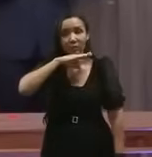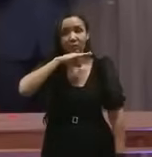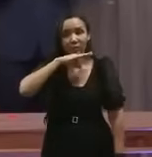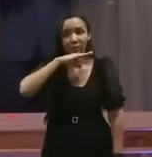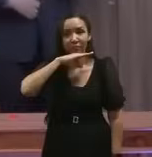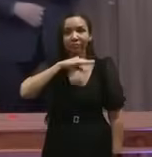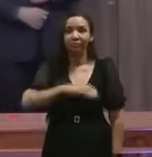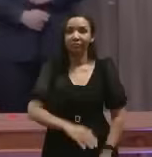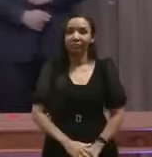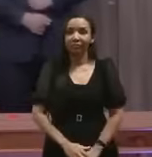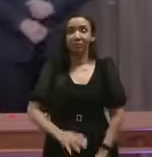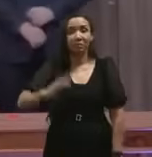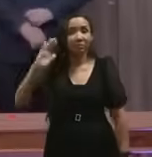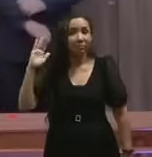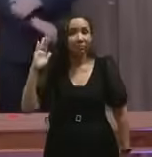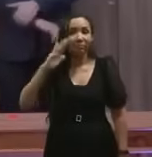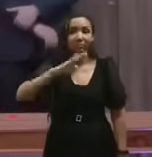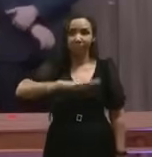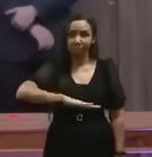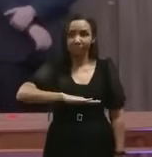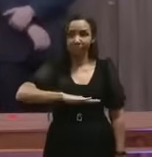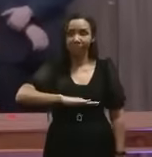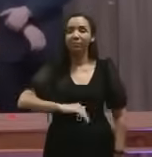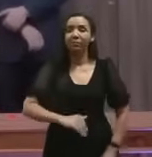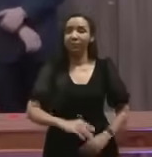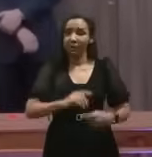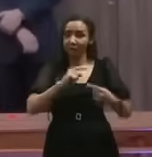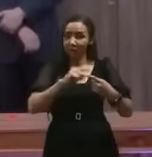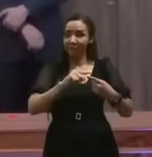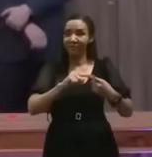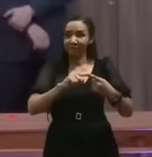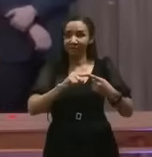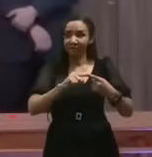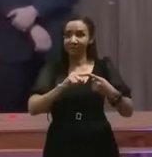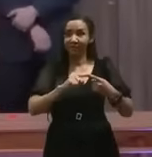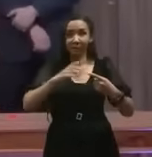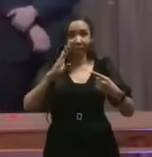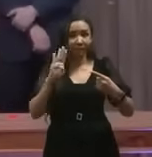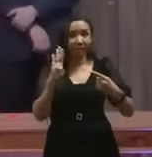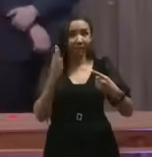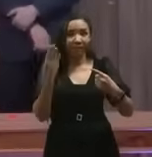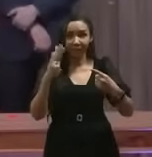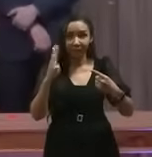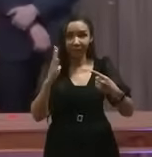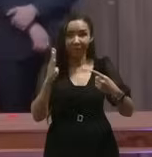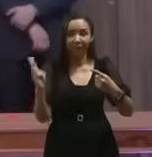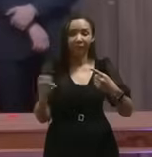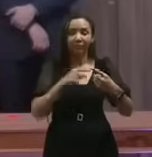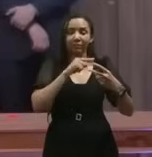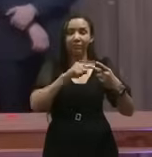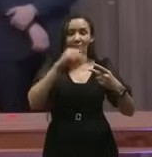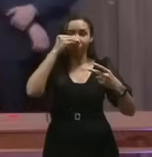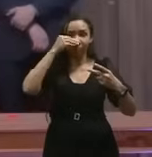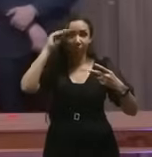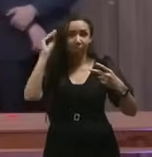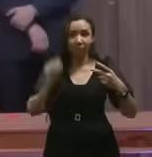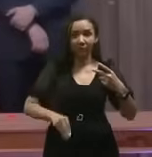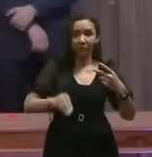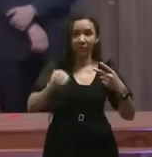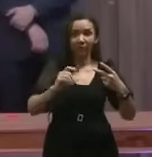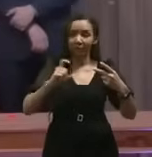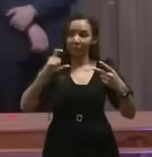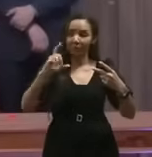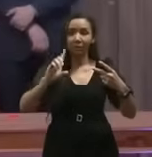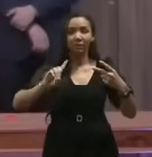maléfica é uma geração adúltera é uma geração Infiel à palavra nós estamos hoje irmãos diante de